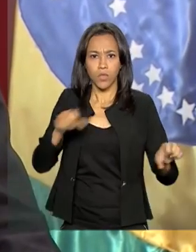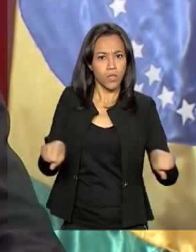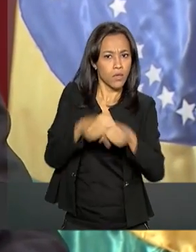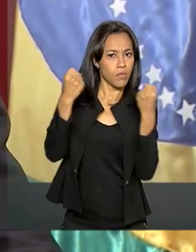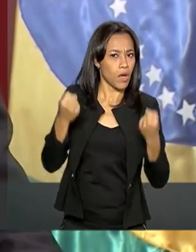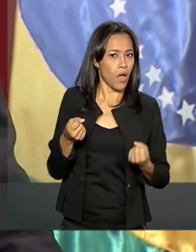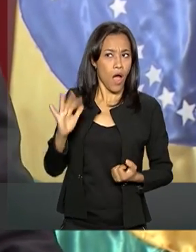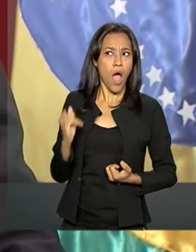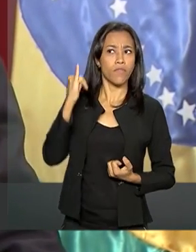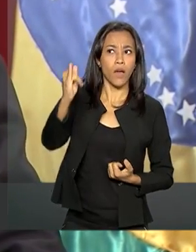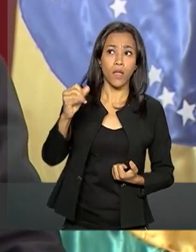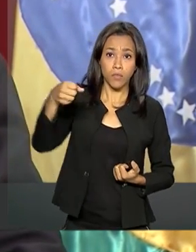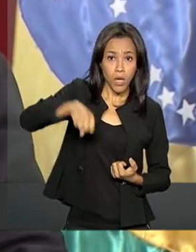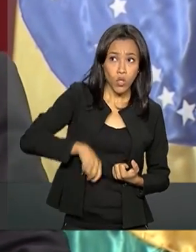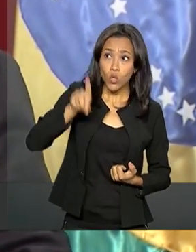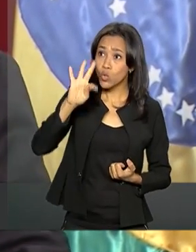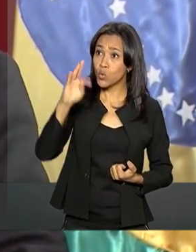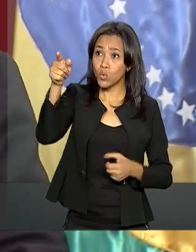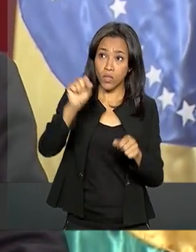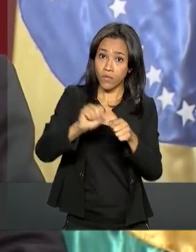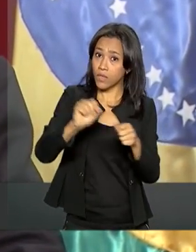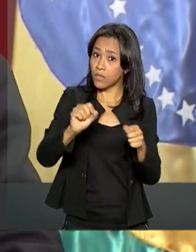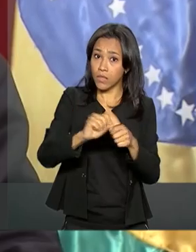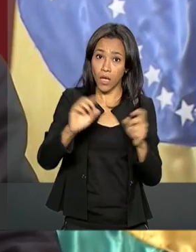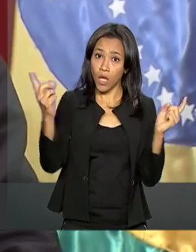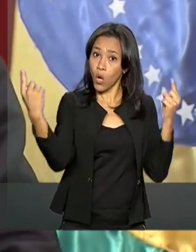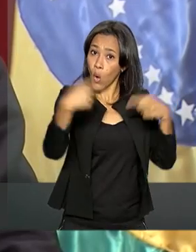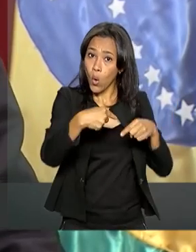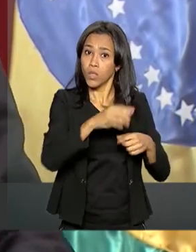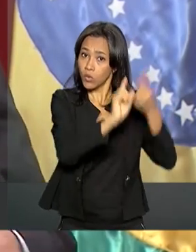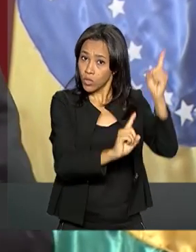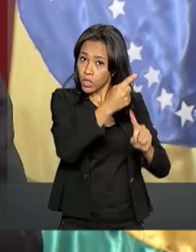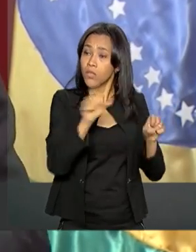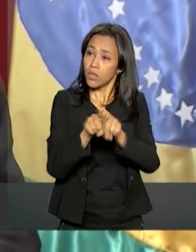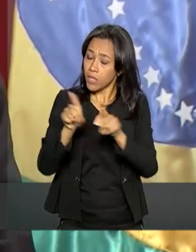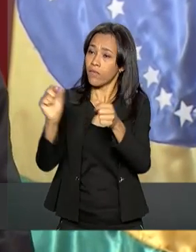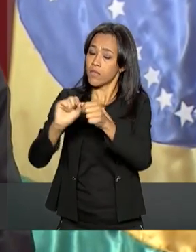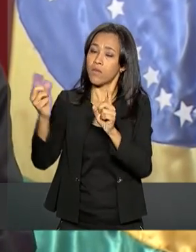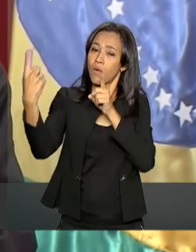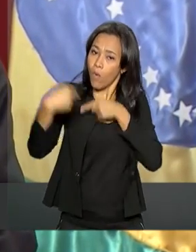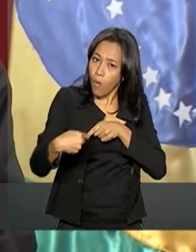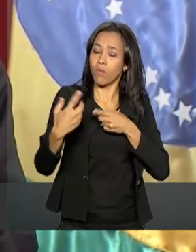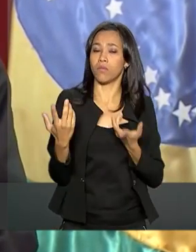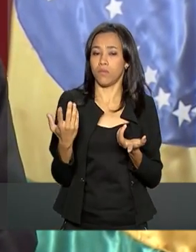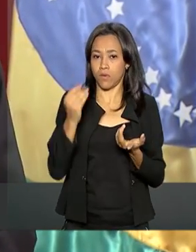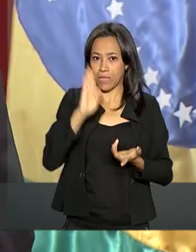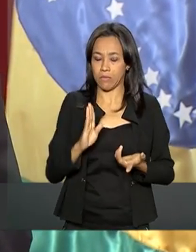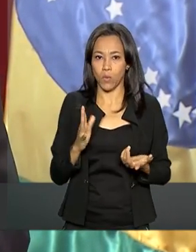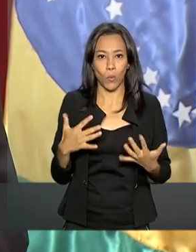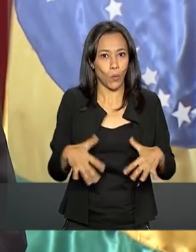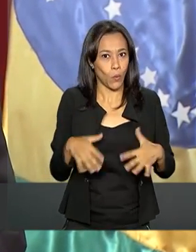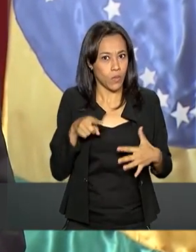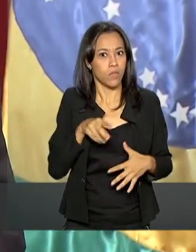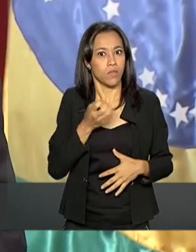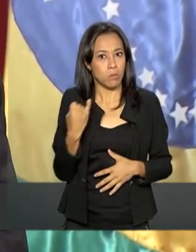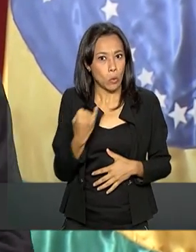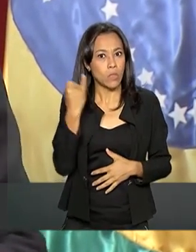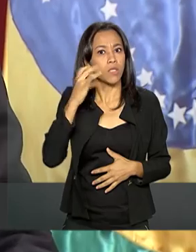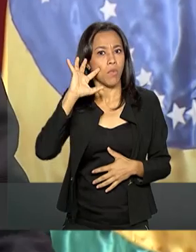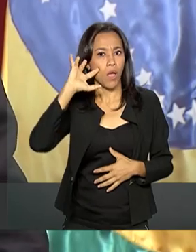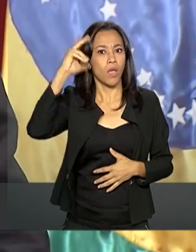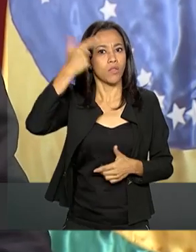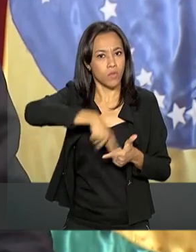saiba, senhor embaixador, que tudo que o senhor fizer para o Chile está fazendo também para o Brasil. Isso foi muito decisivo para resolver